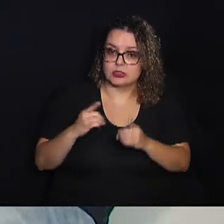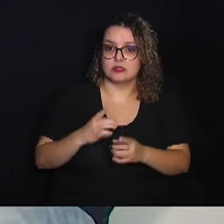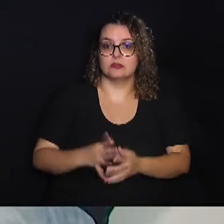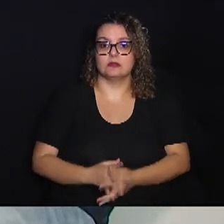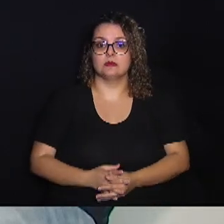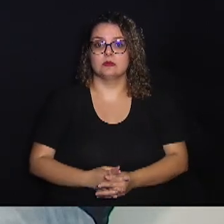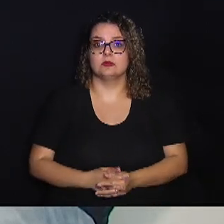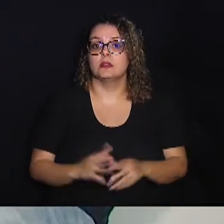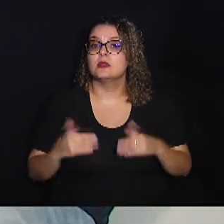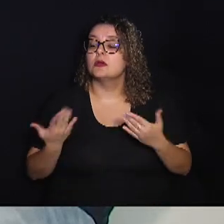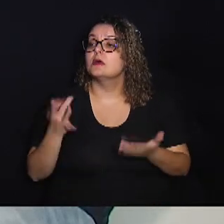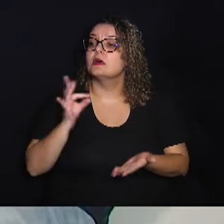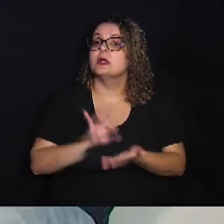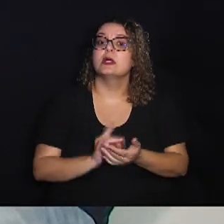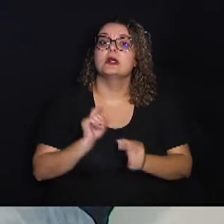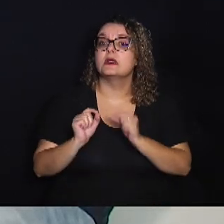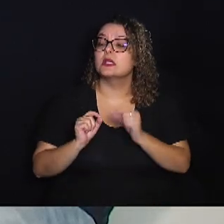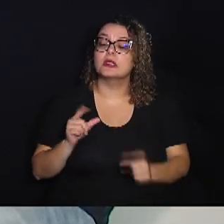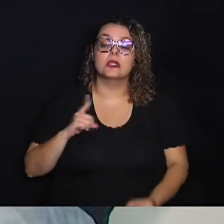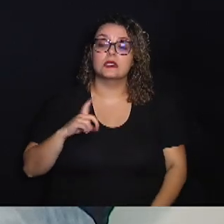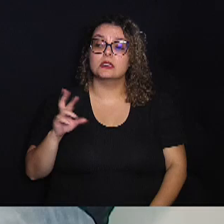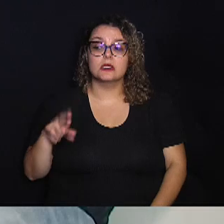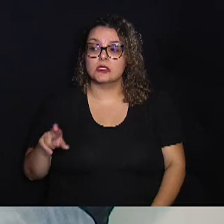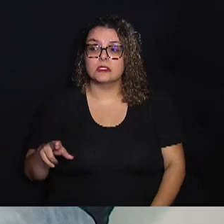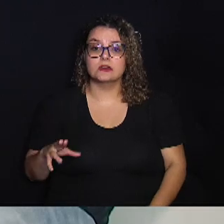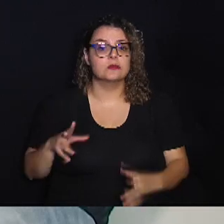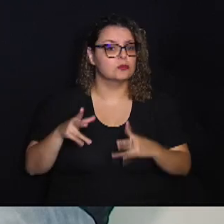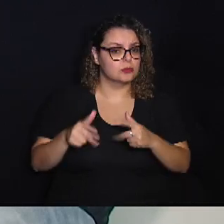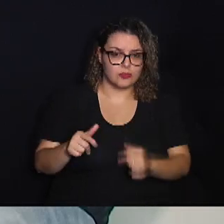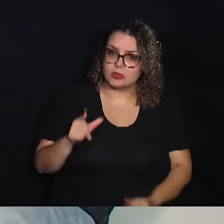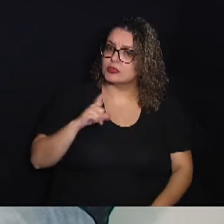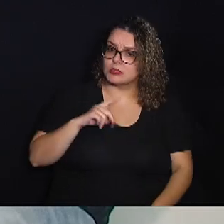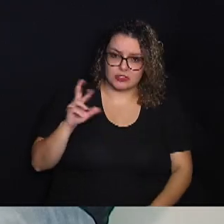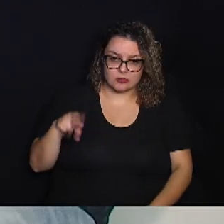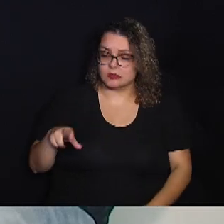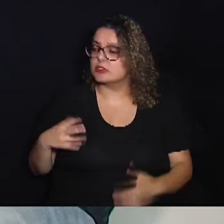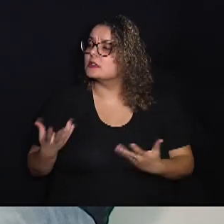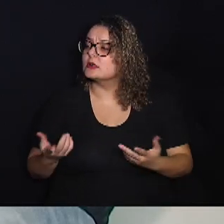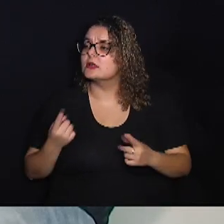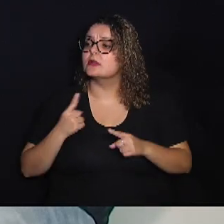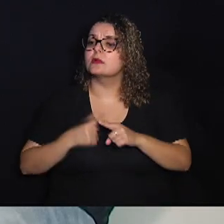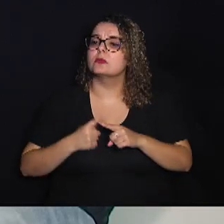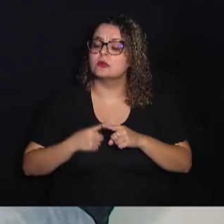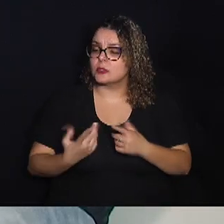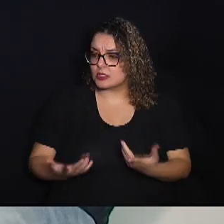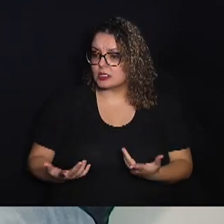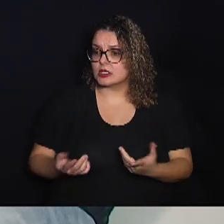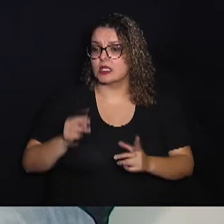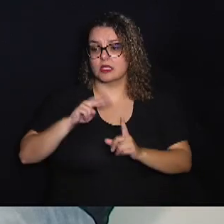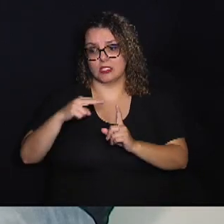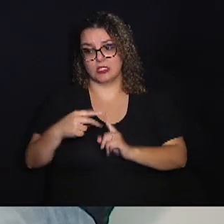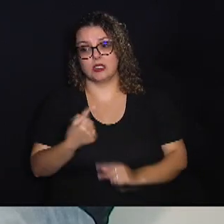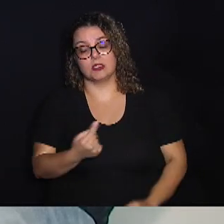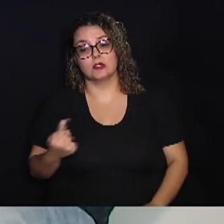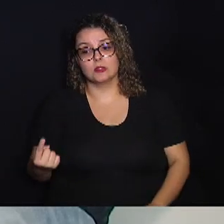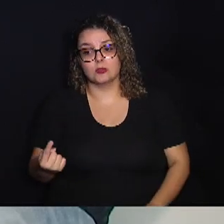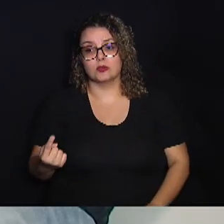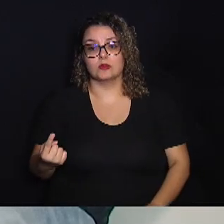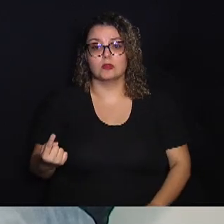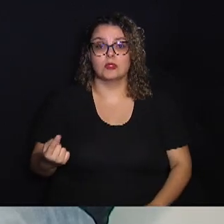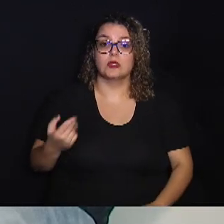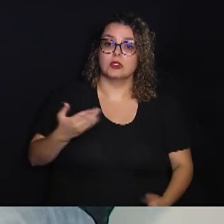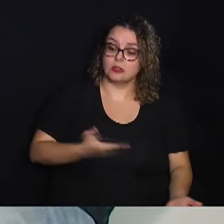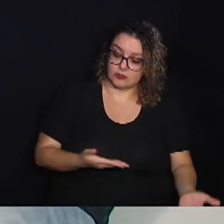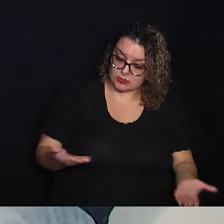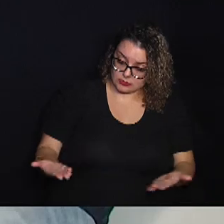é a verdade? Quem é que tem a razão? Todos temos a razão, né? Então, porque cada um tem seu ponto de vista. E o espetáculo